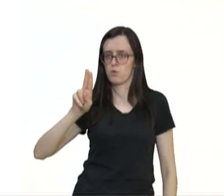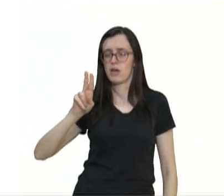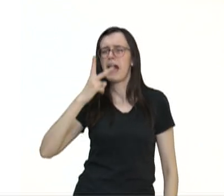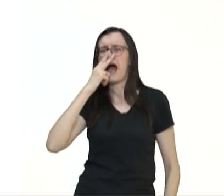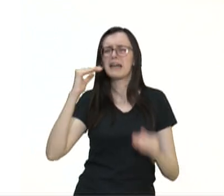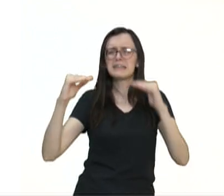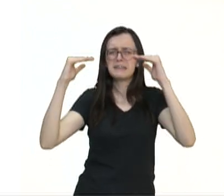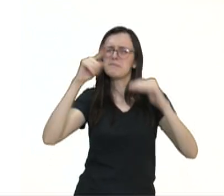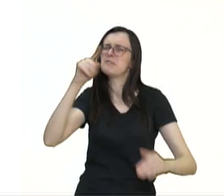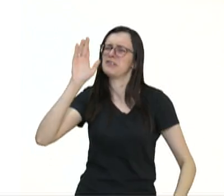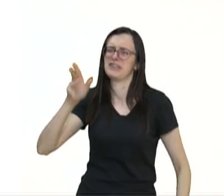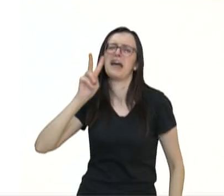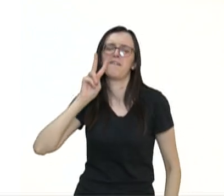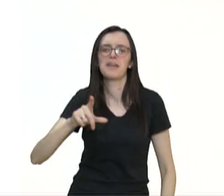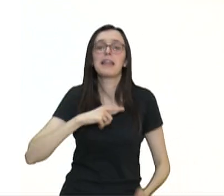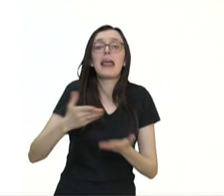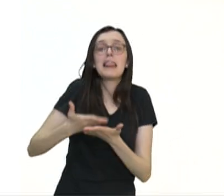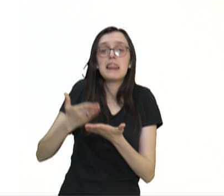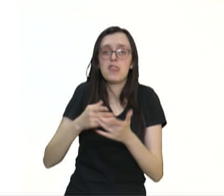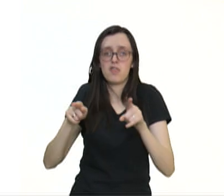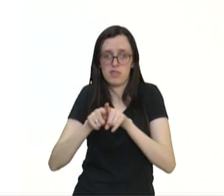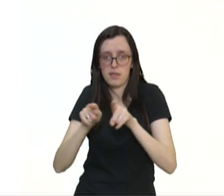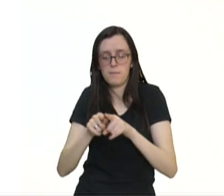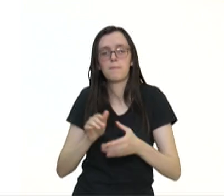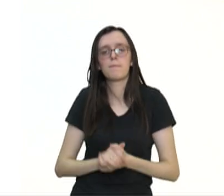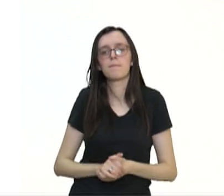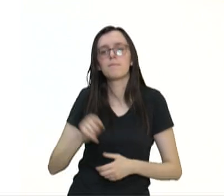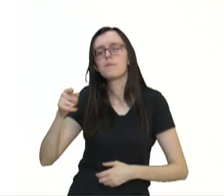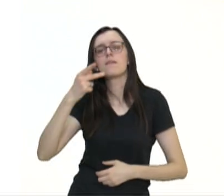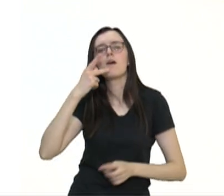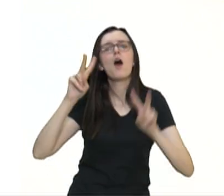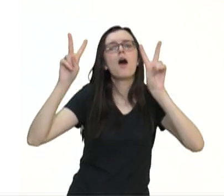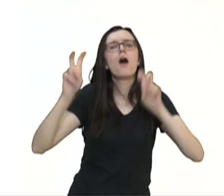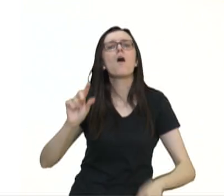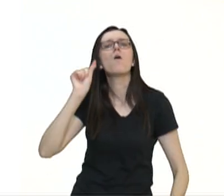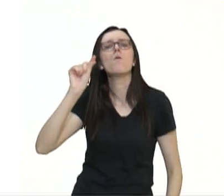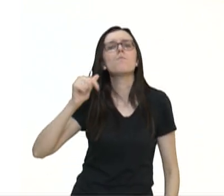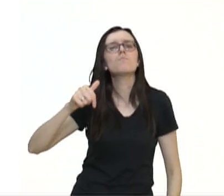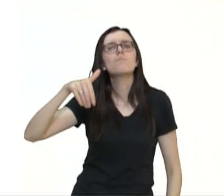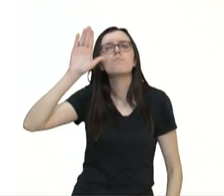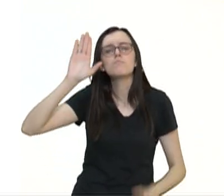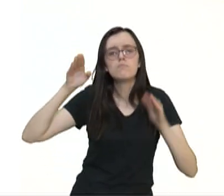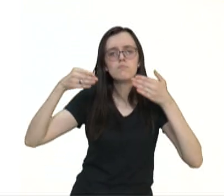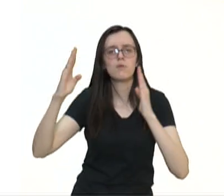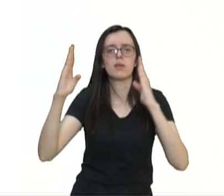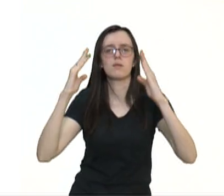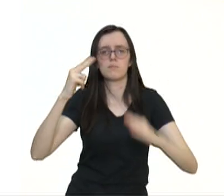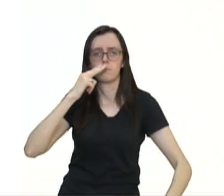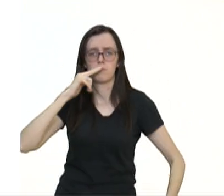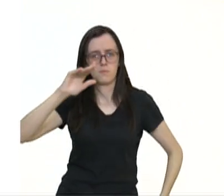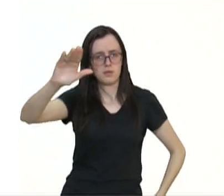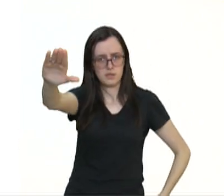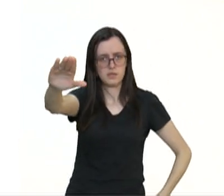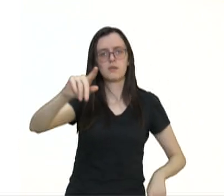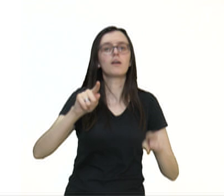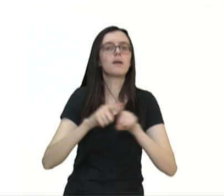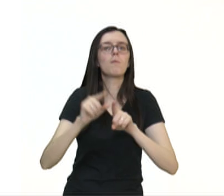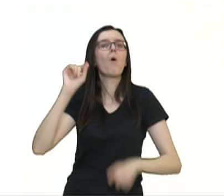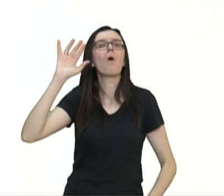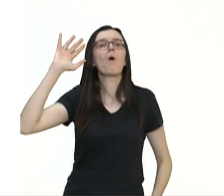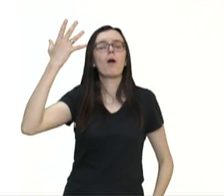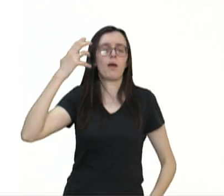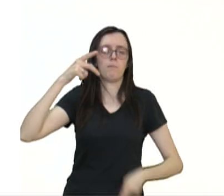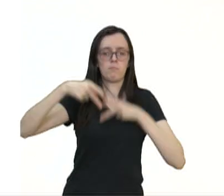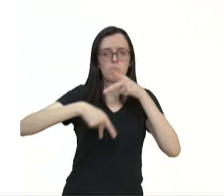ver, porque é muito legal. Tem um livro também. E ele fala sobre mais o período do nazismo, né, o que acontecia com os